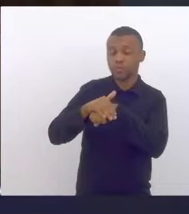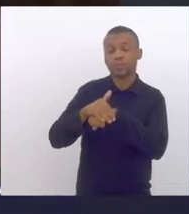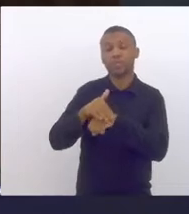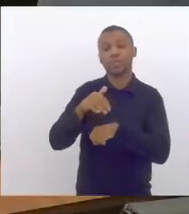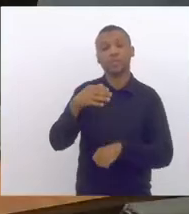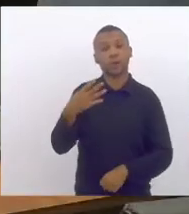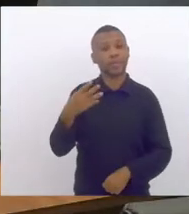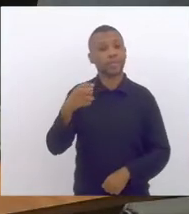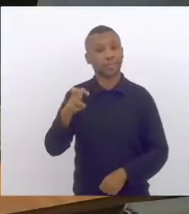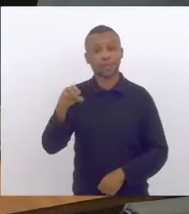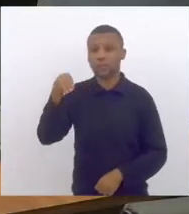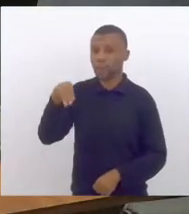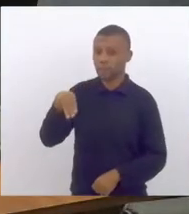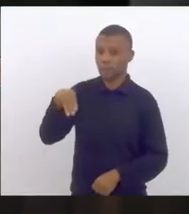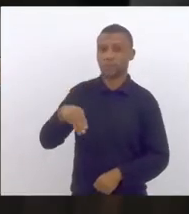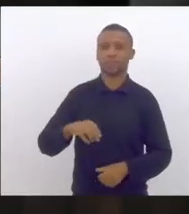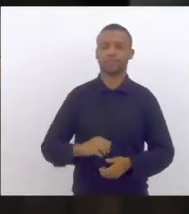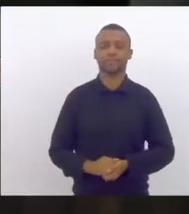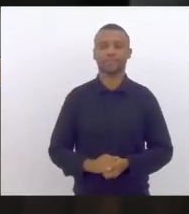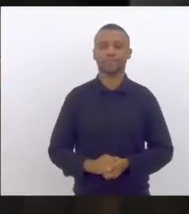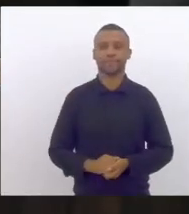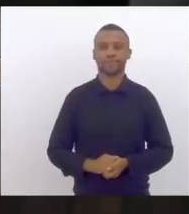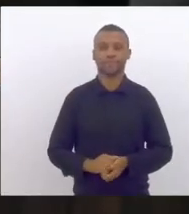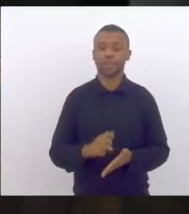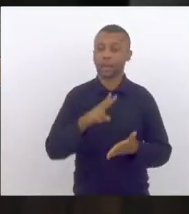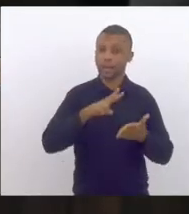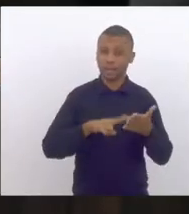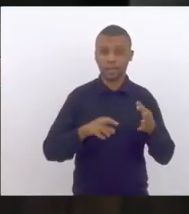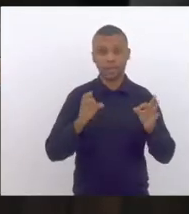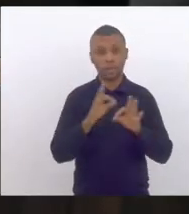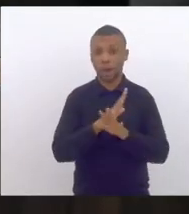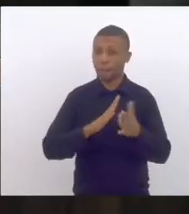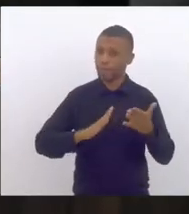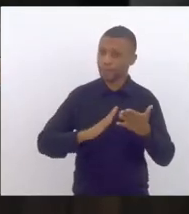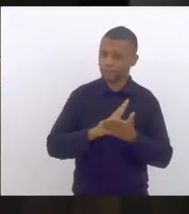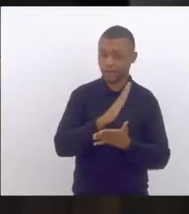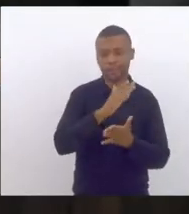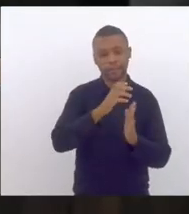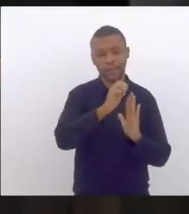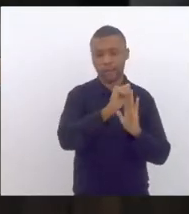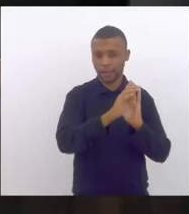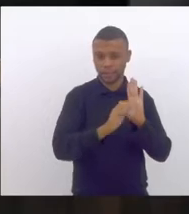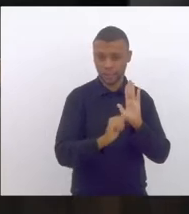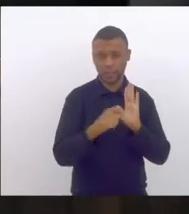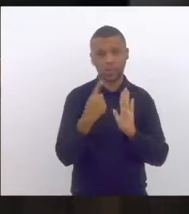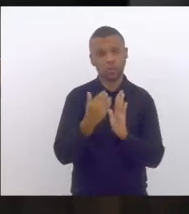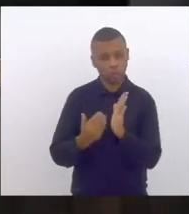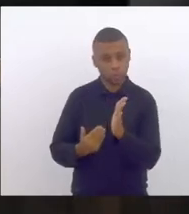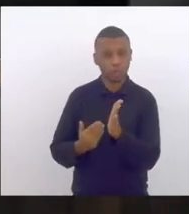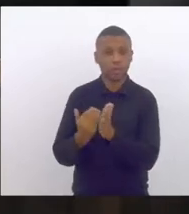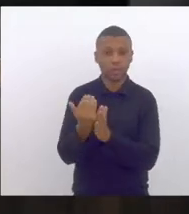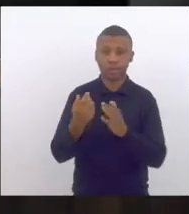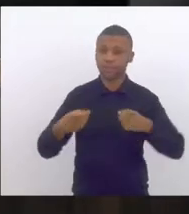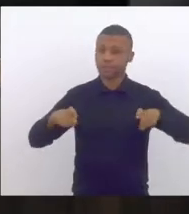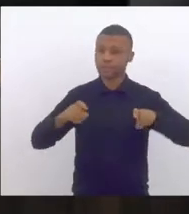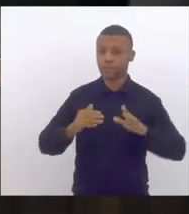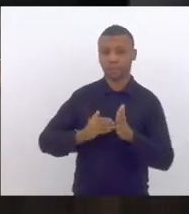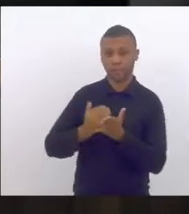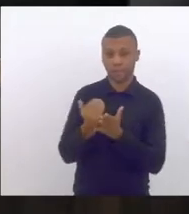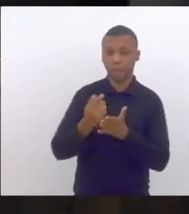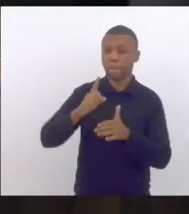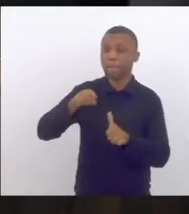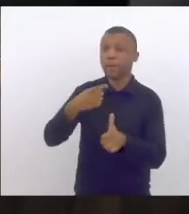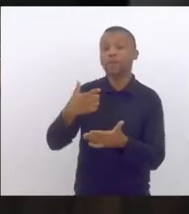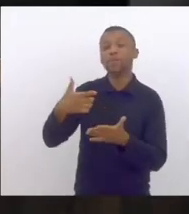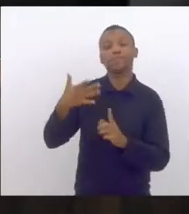minutos líder e aprovada a ata passa seu expediente Inicial primeiro orador escrito é o nome Deputado Luiz